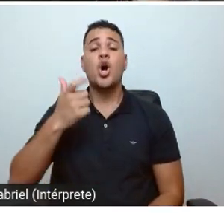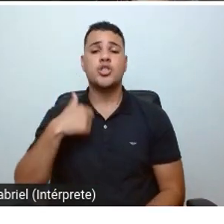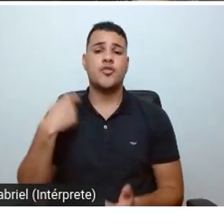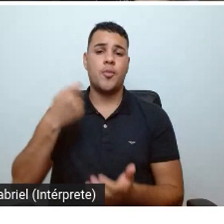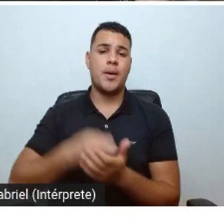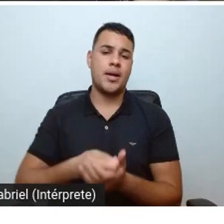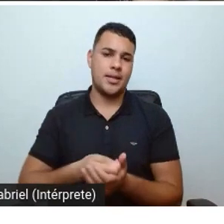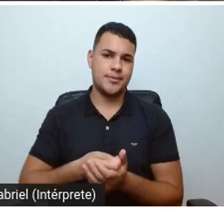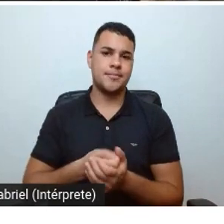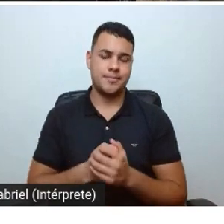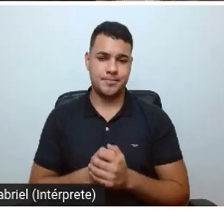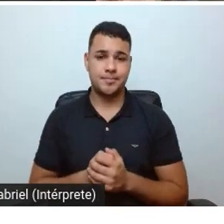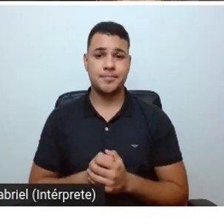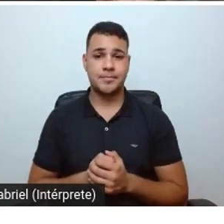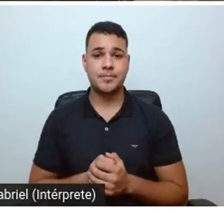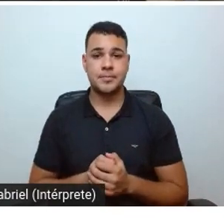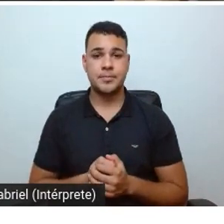aqui